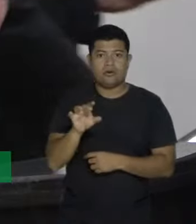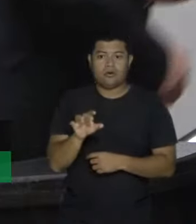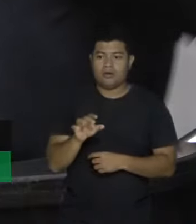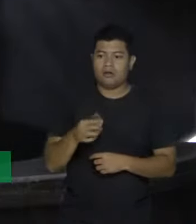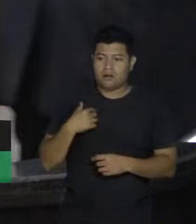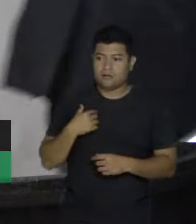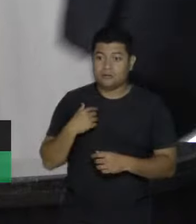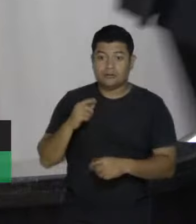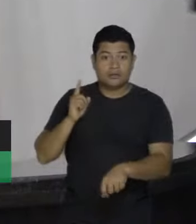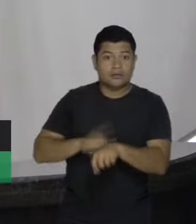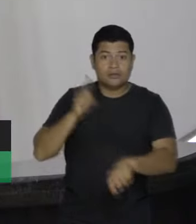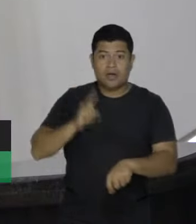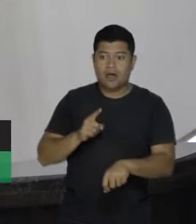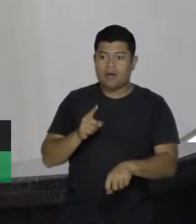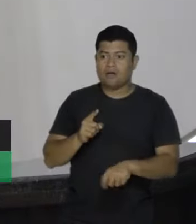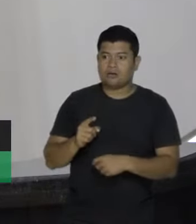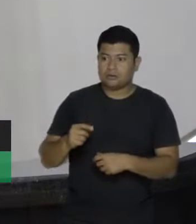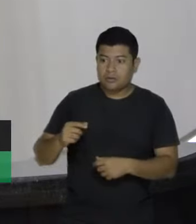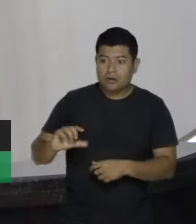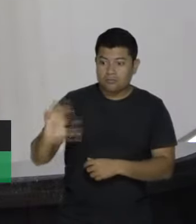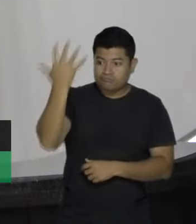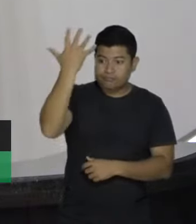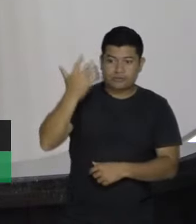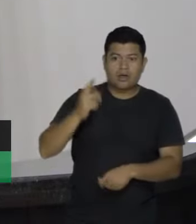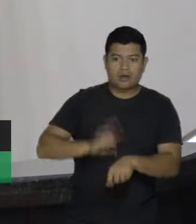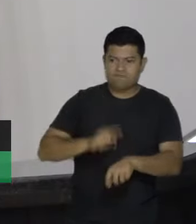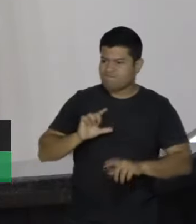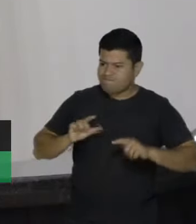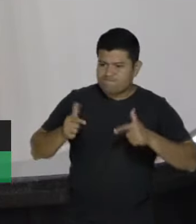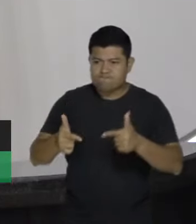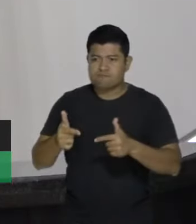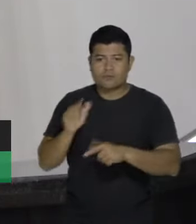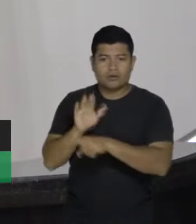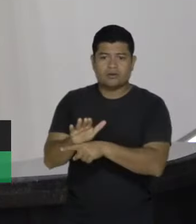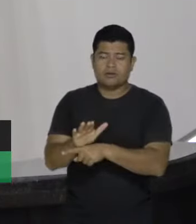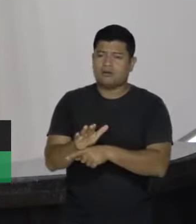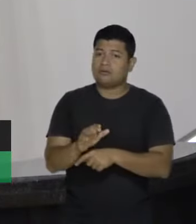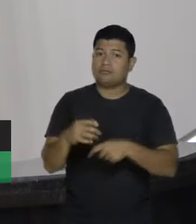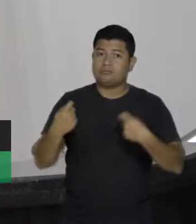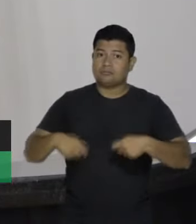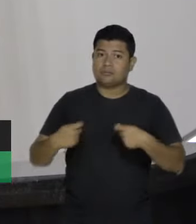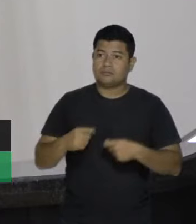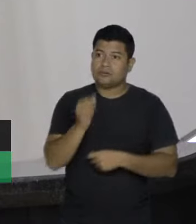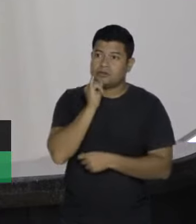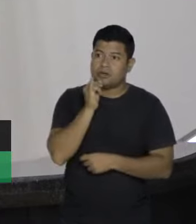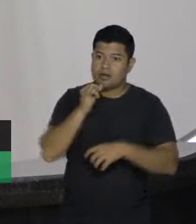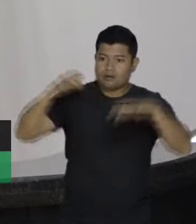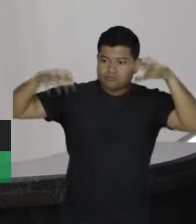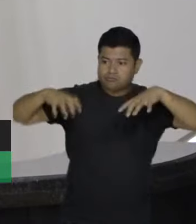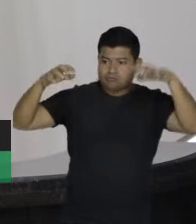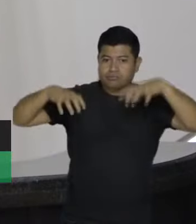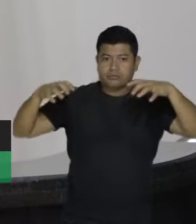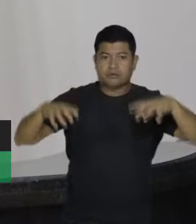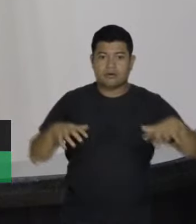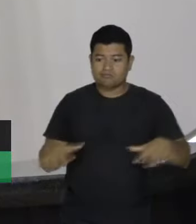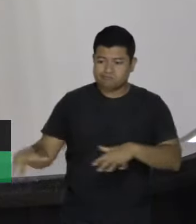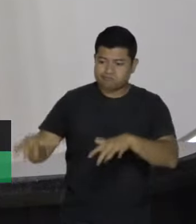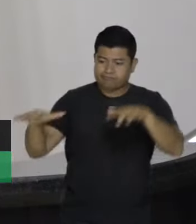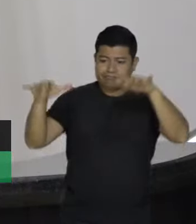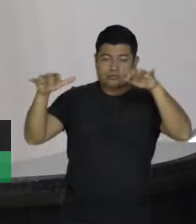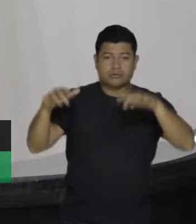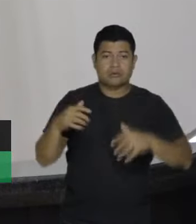no momento da resposta, depois da crise instaurada, depois da enchente promovida. Nós não temos